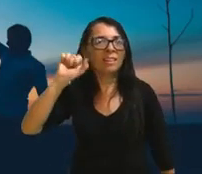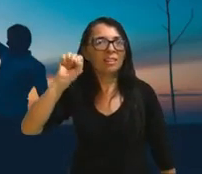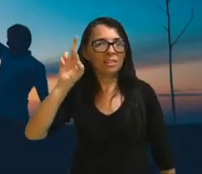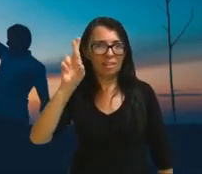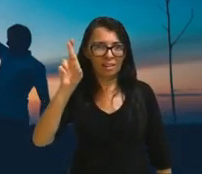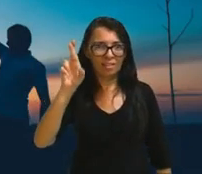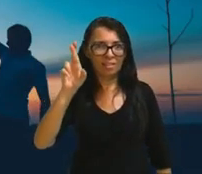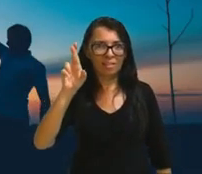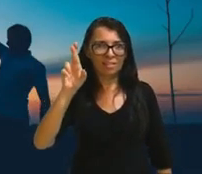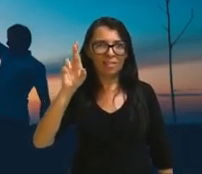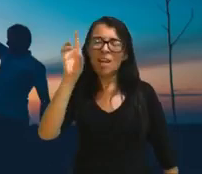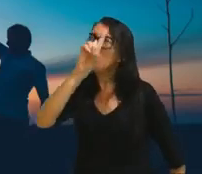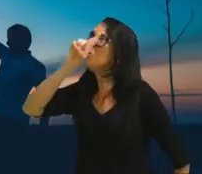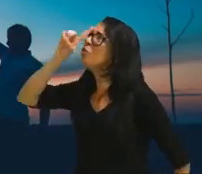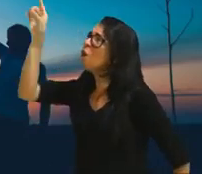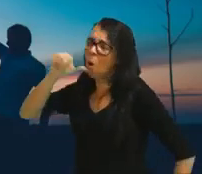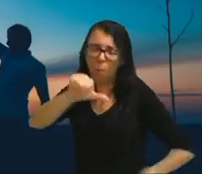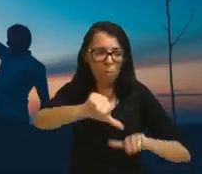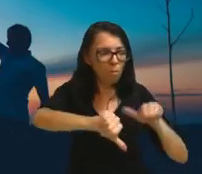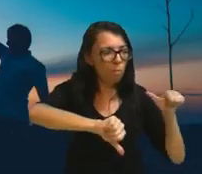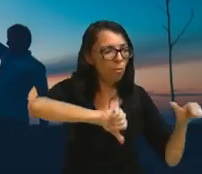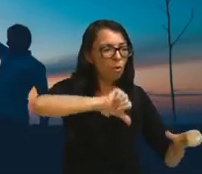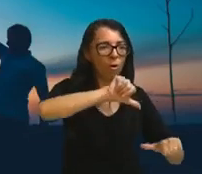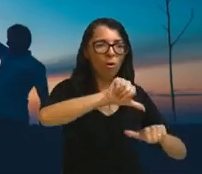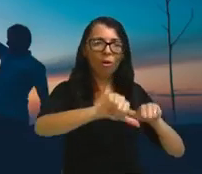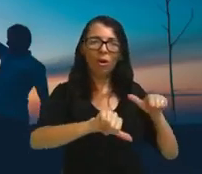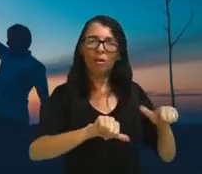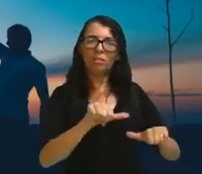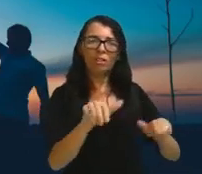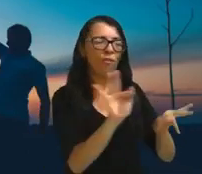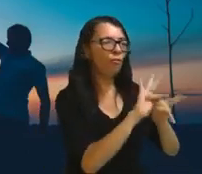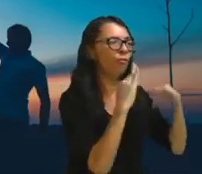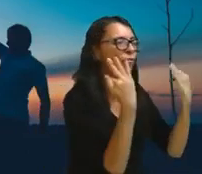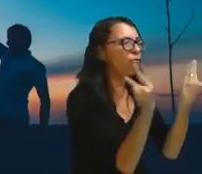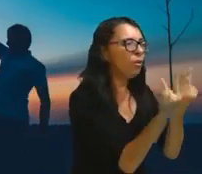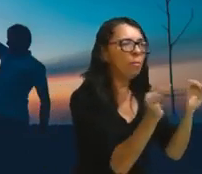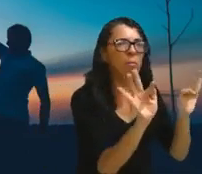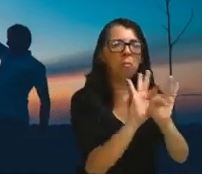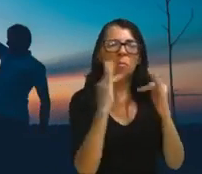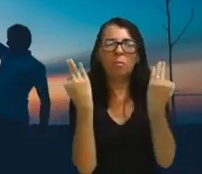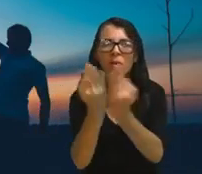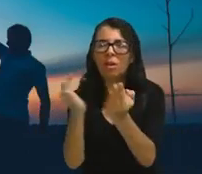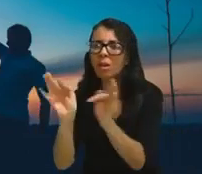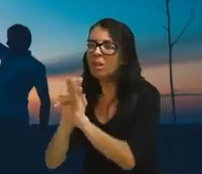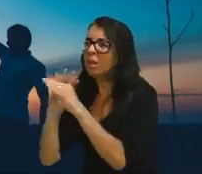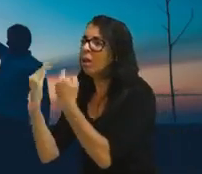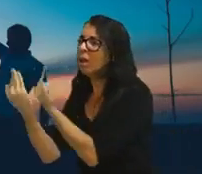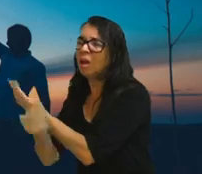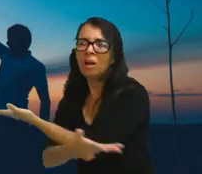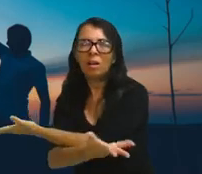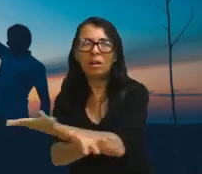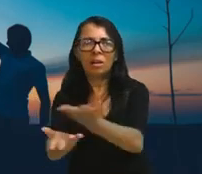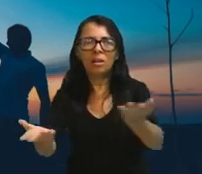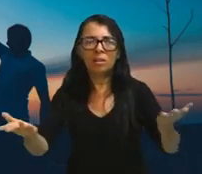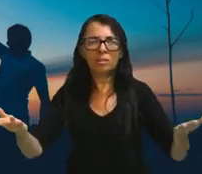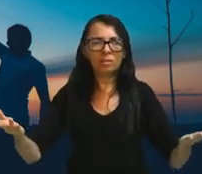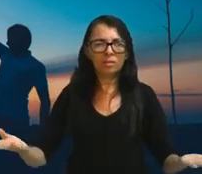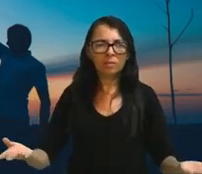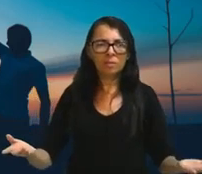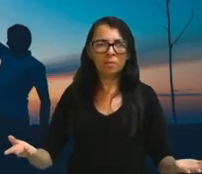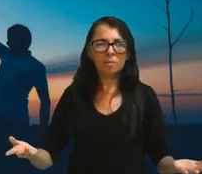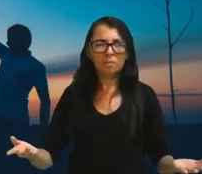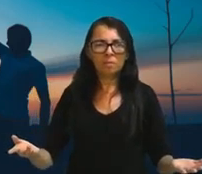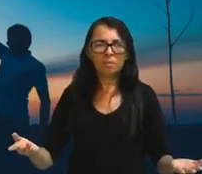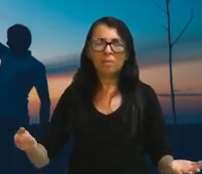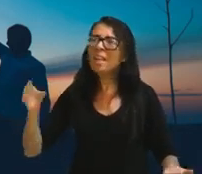reina suportar uns aos outros. É difícil, muitos têm reclamado, muitos têm falado, olha, você